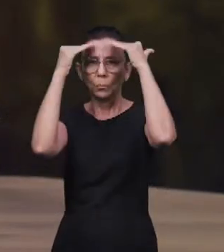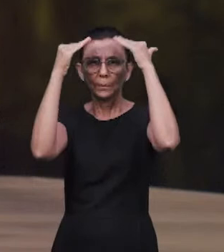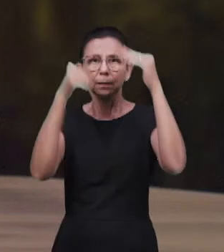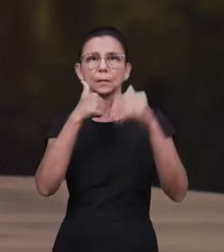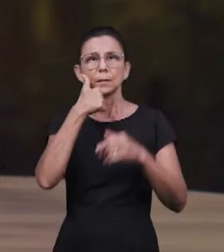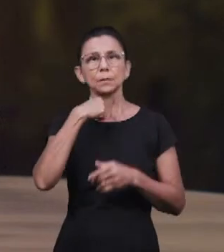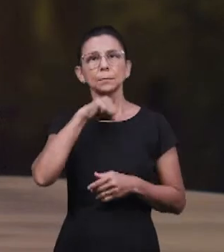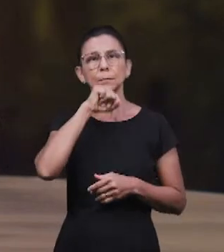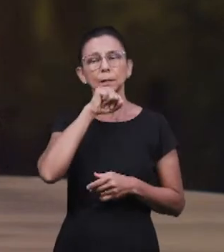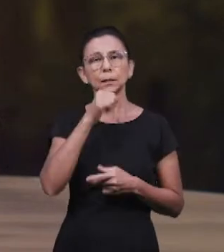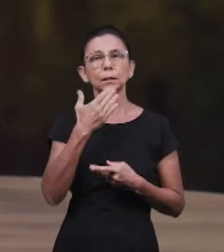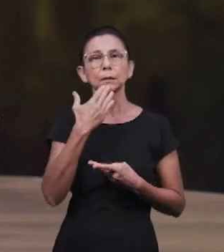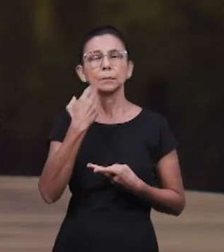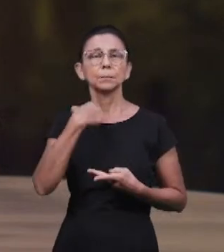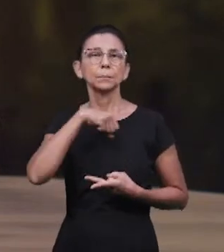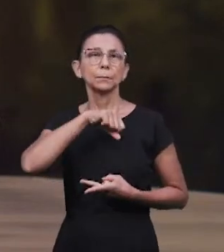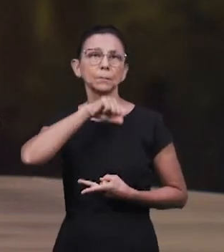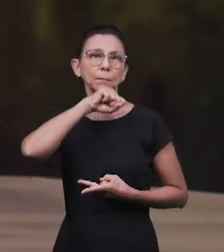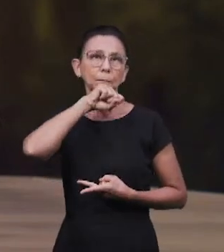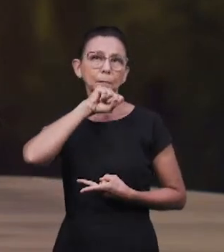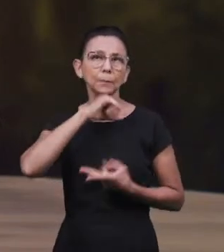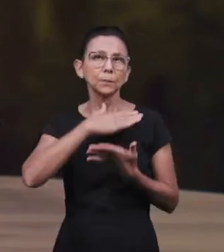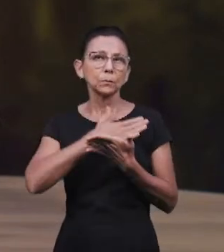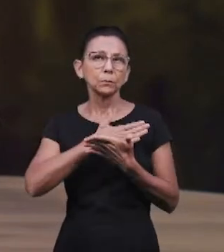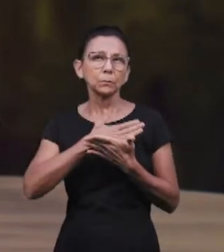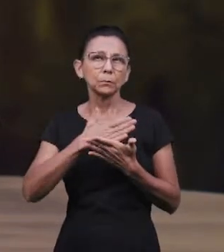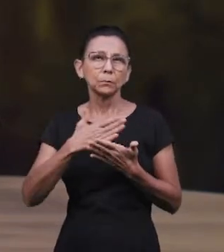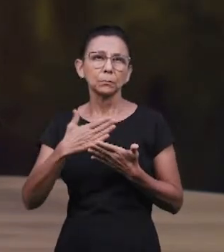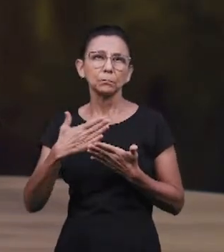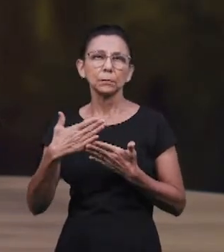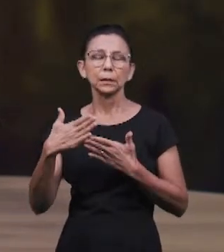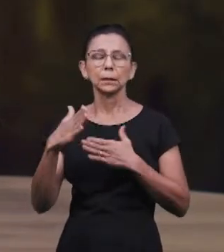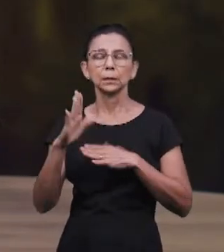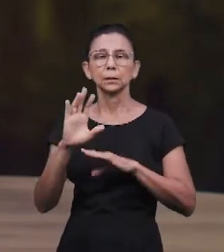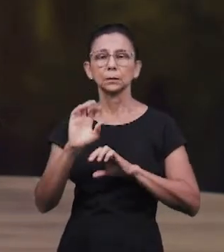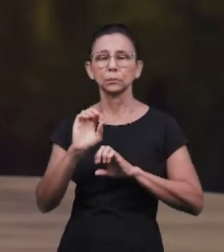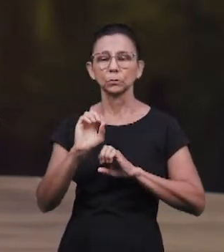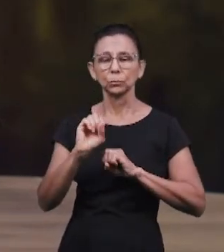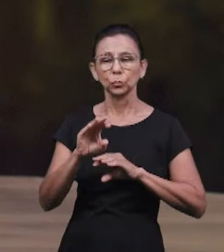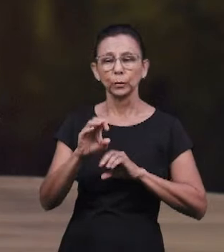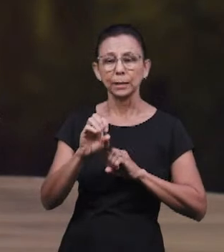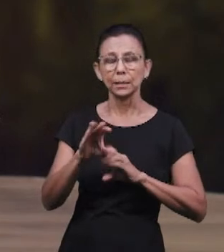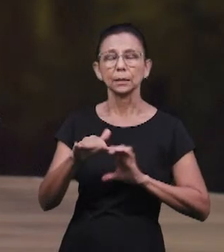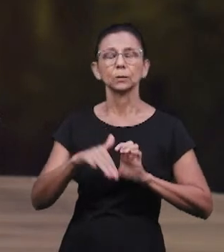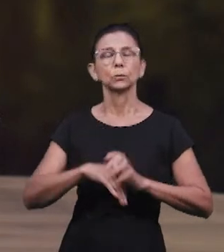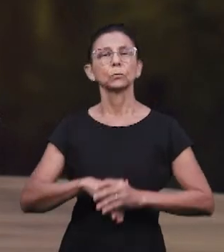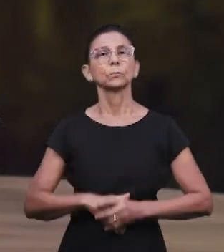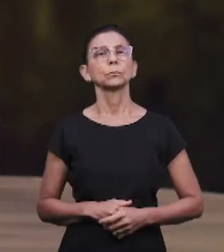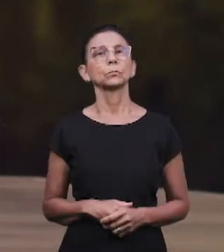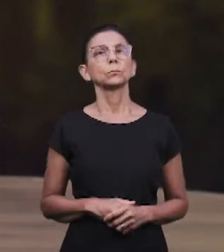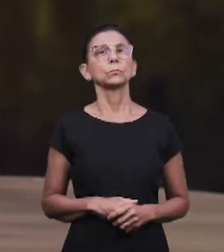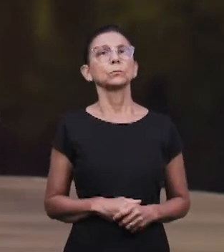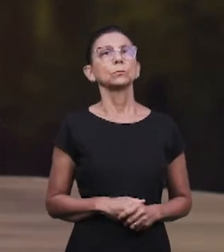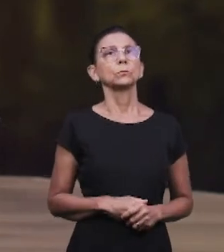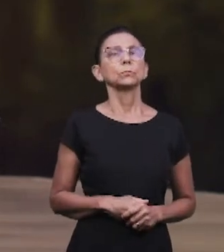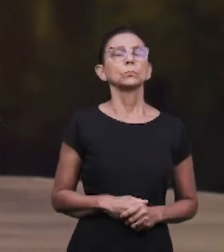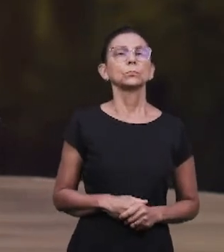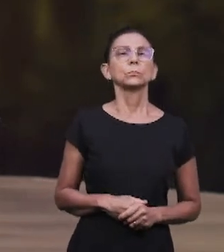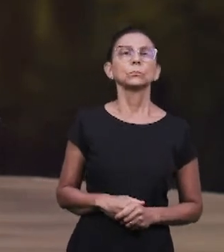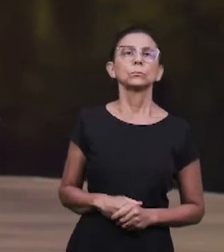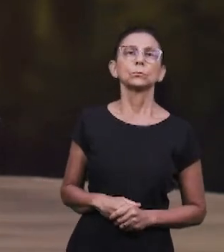É difícil, mas é o começo do aprendizado. Dê um